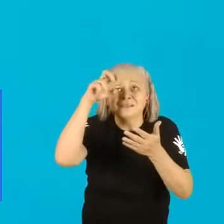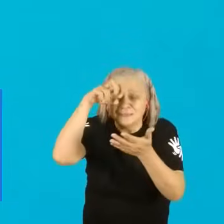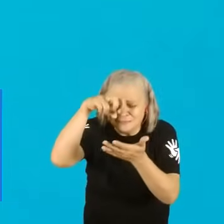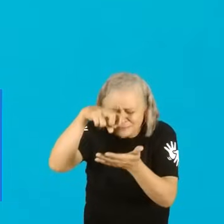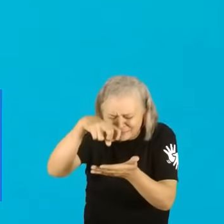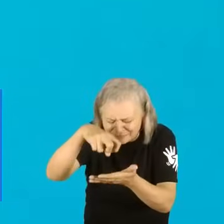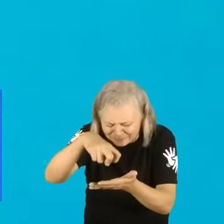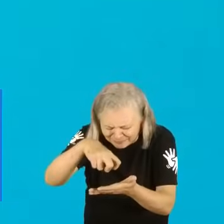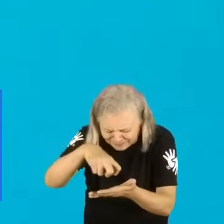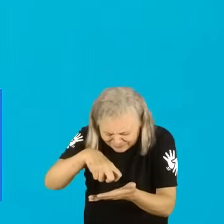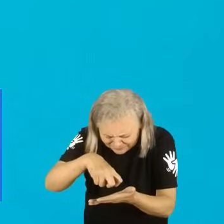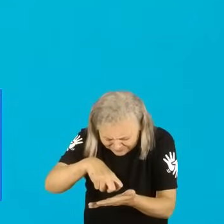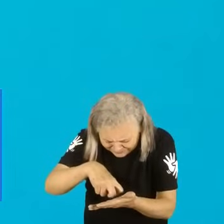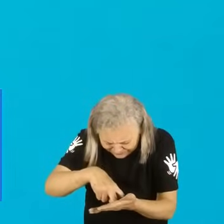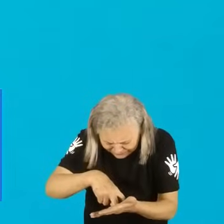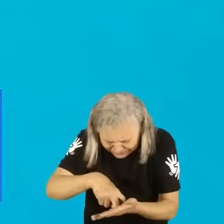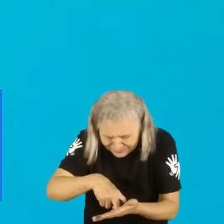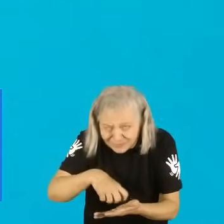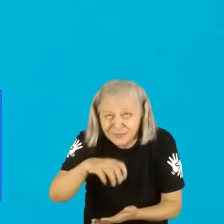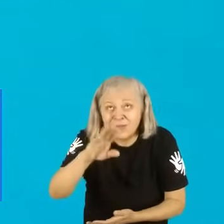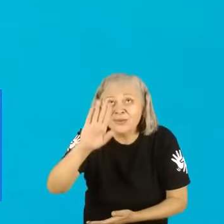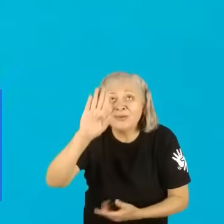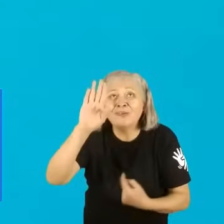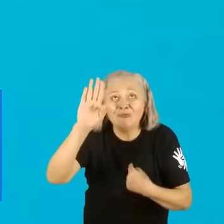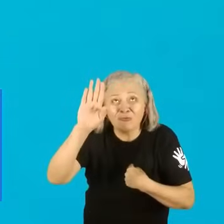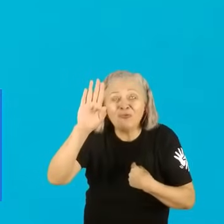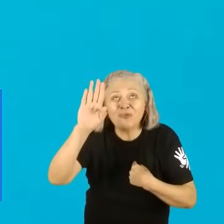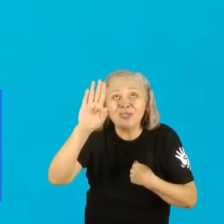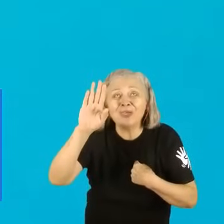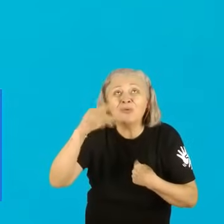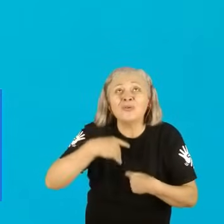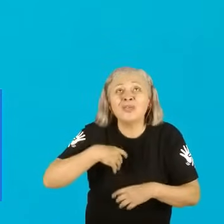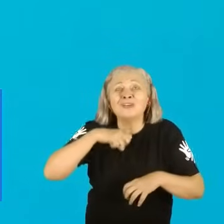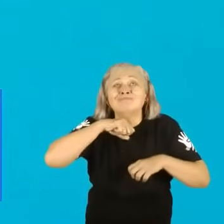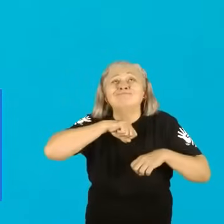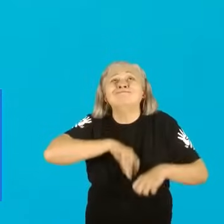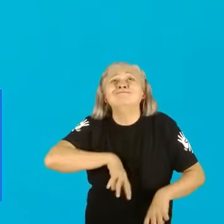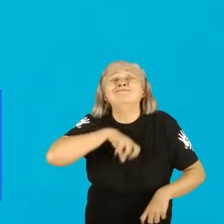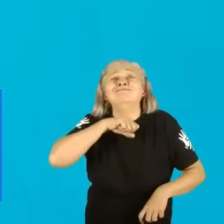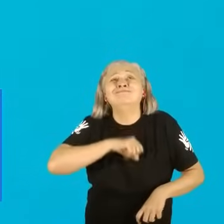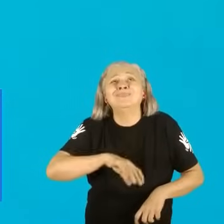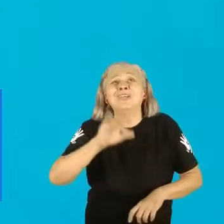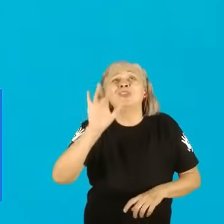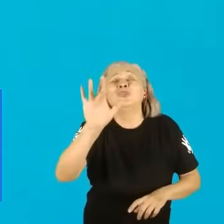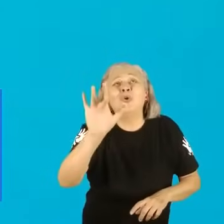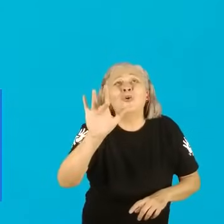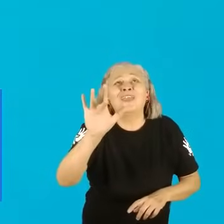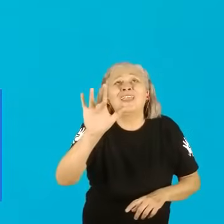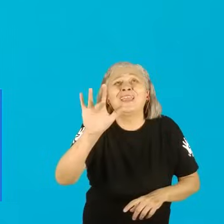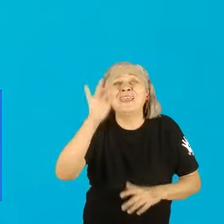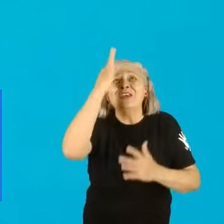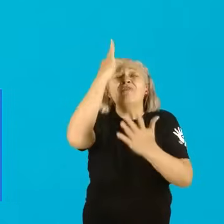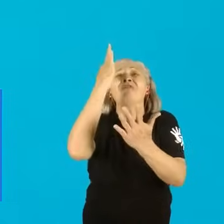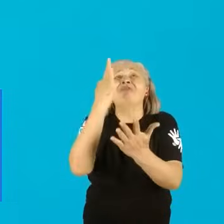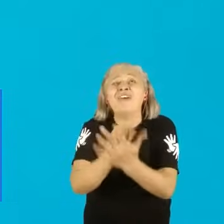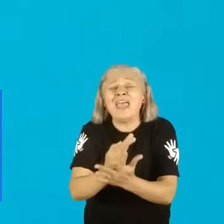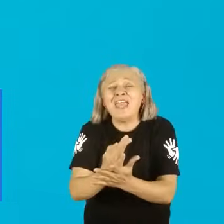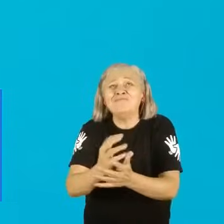ajoelhando-se diante dele, contou o que havia feito. Jesus lhe disse: